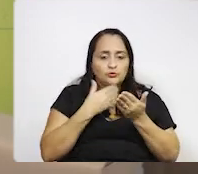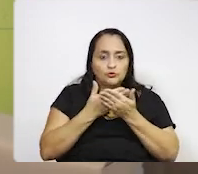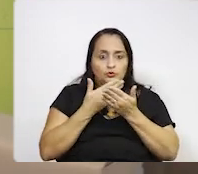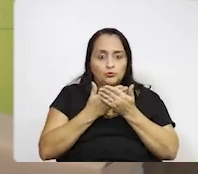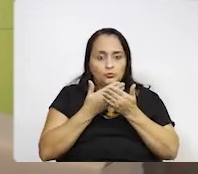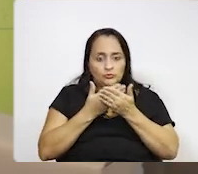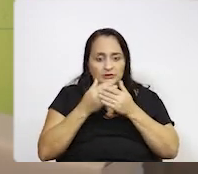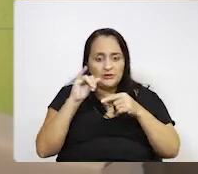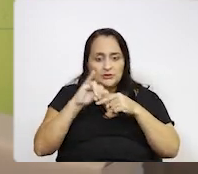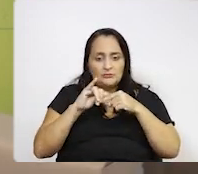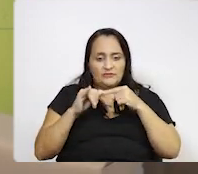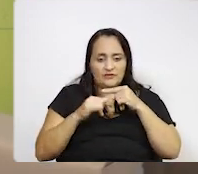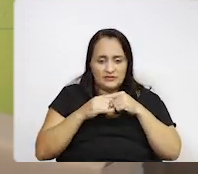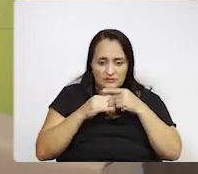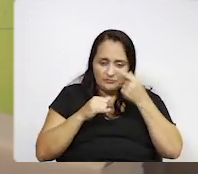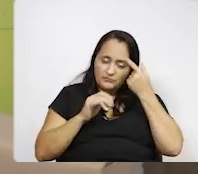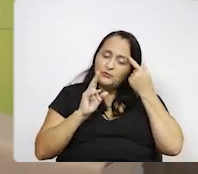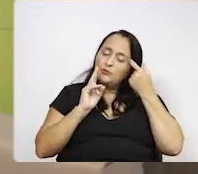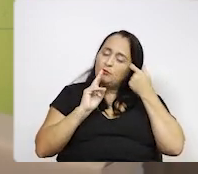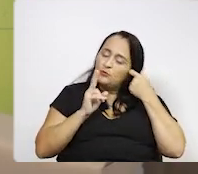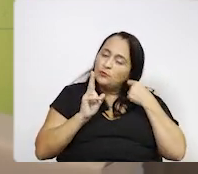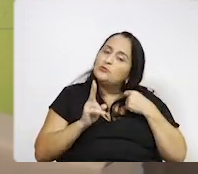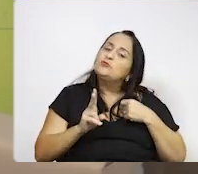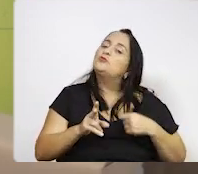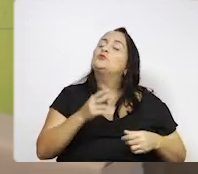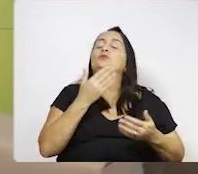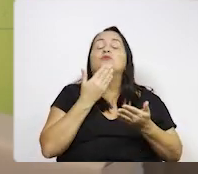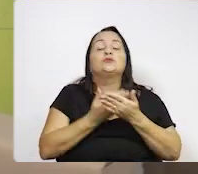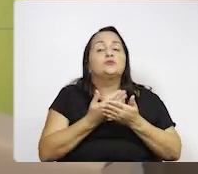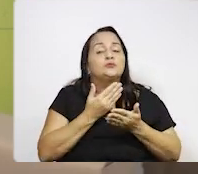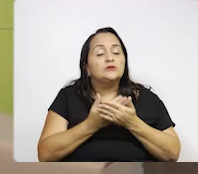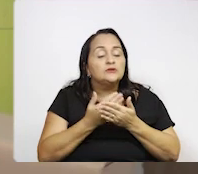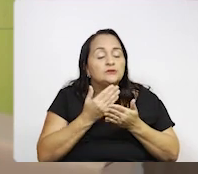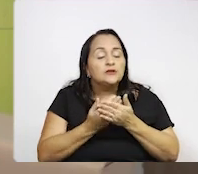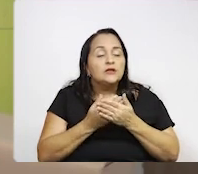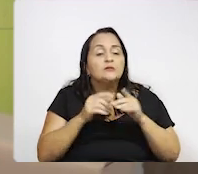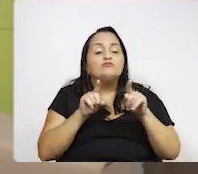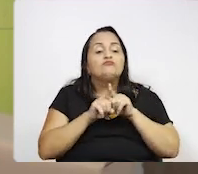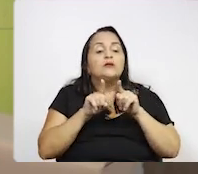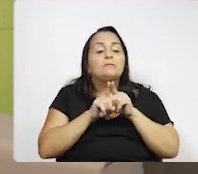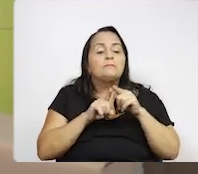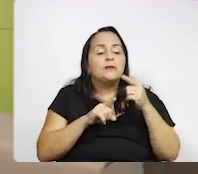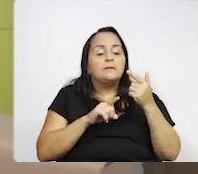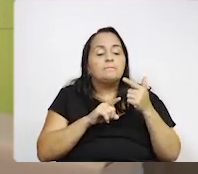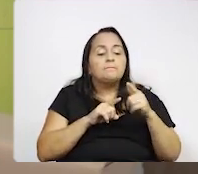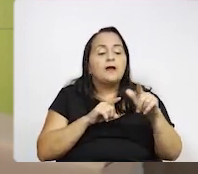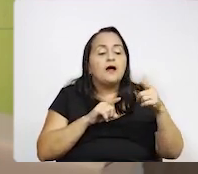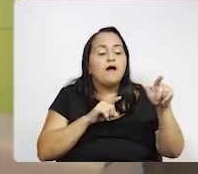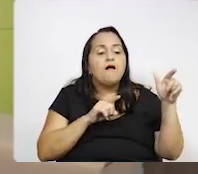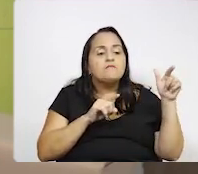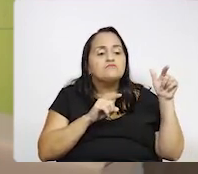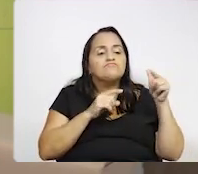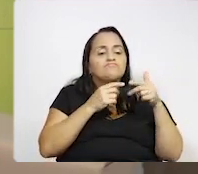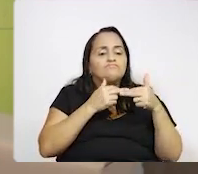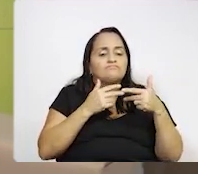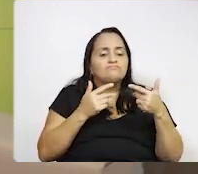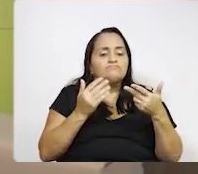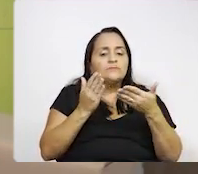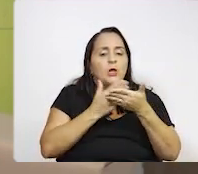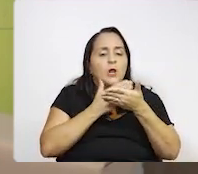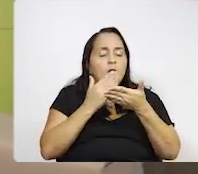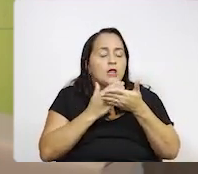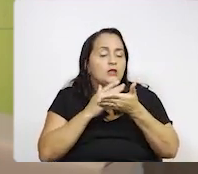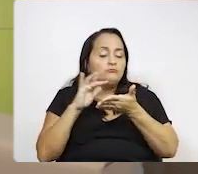do que a gente estudou sobre fração, tá? Continue exercitando em outras áreas, pegue mais livros, se tem acesso